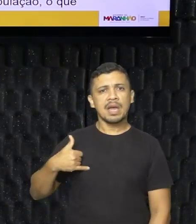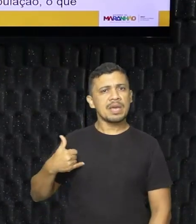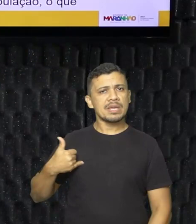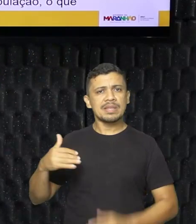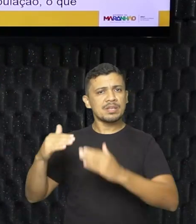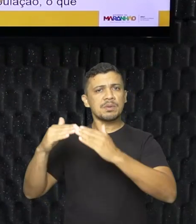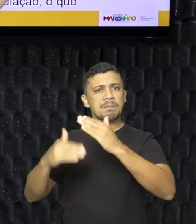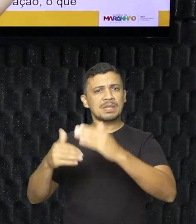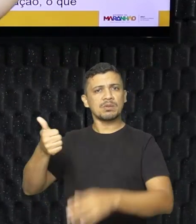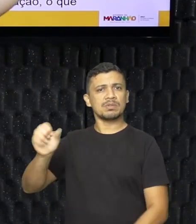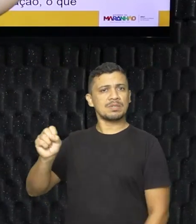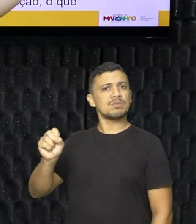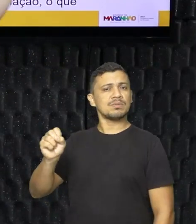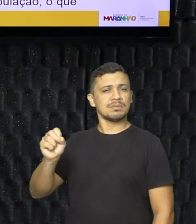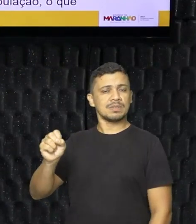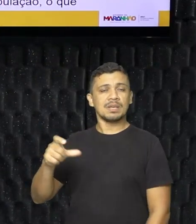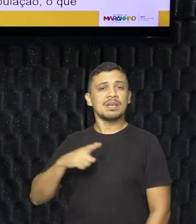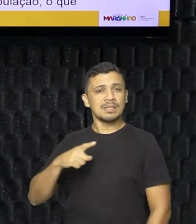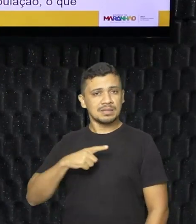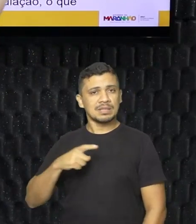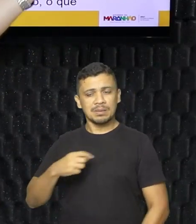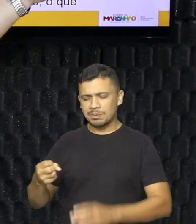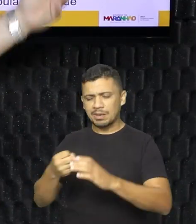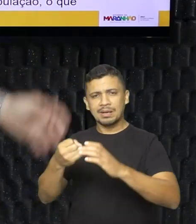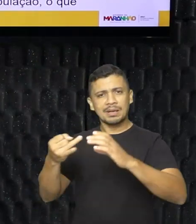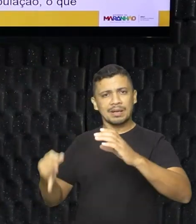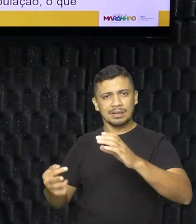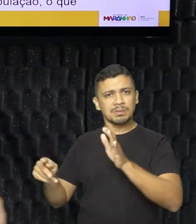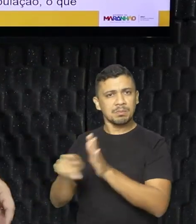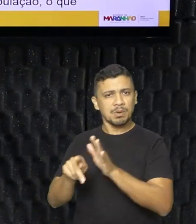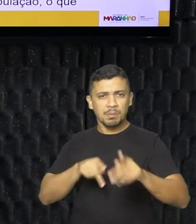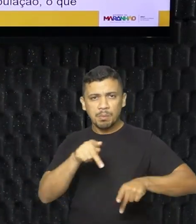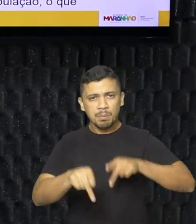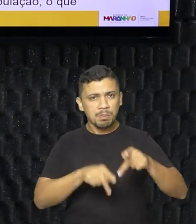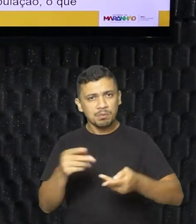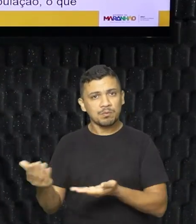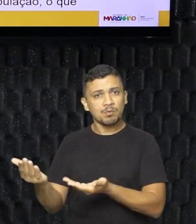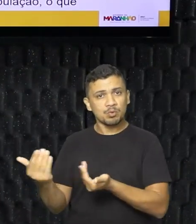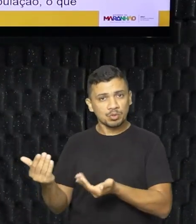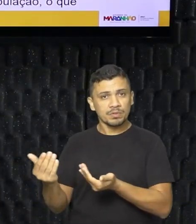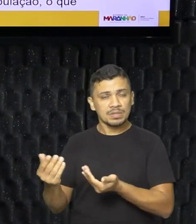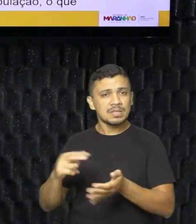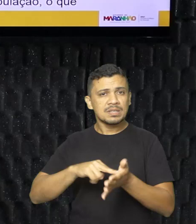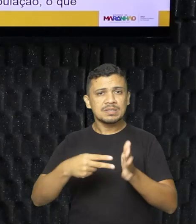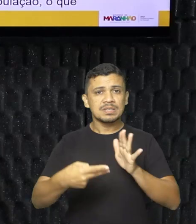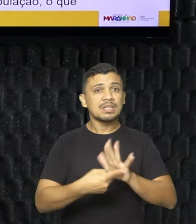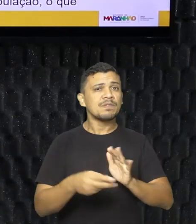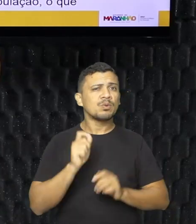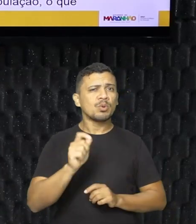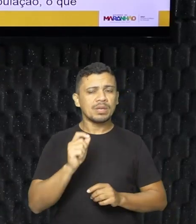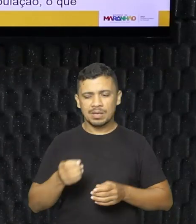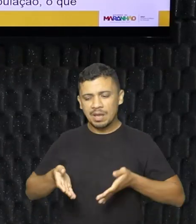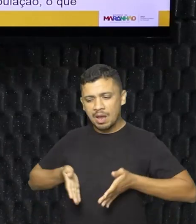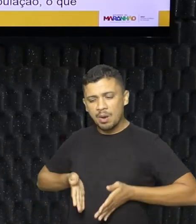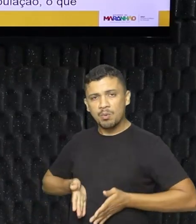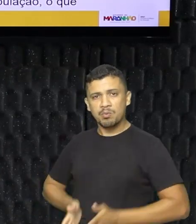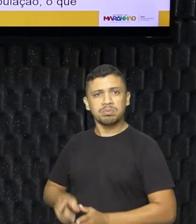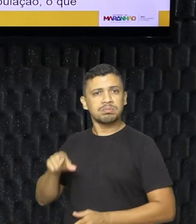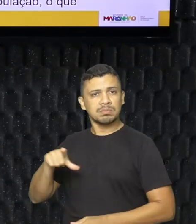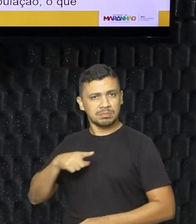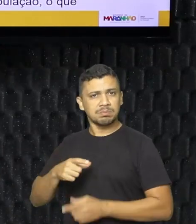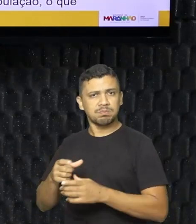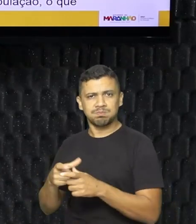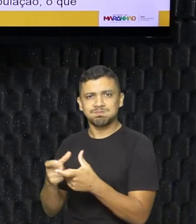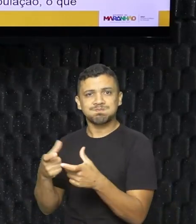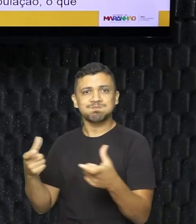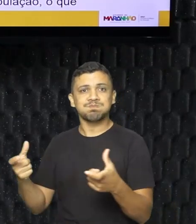Se eu tenho uma população de perfil jovem, majoritariamente, quer dizer que a natalidade está alta. E no próprio enunciado ele já